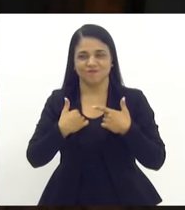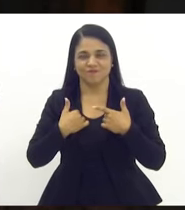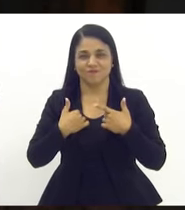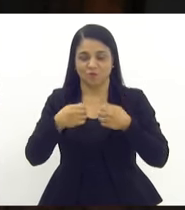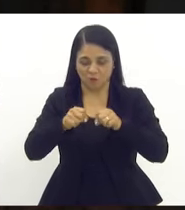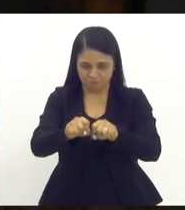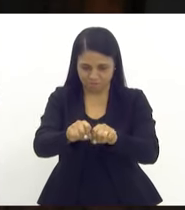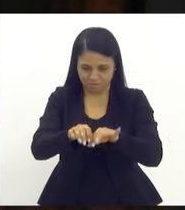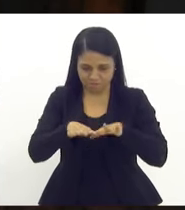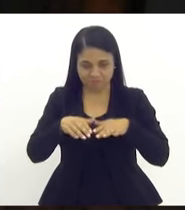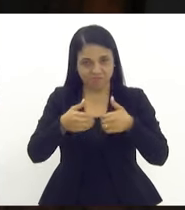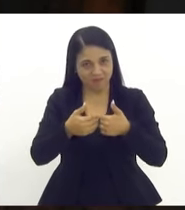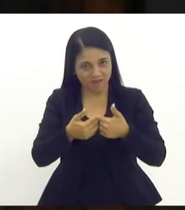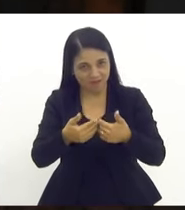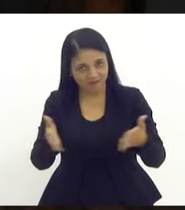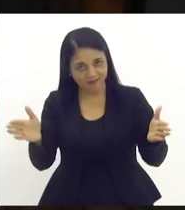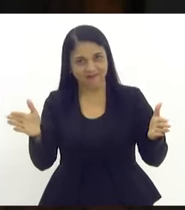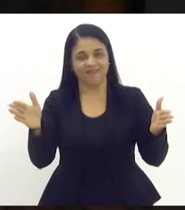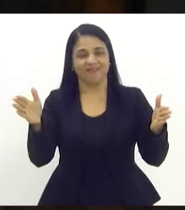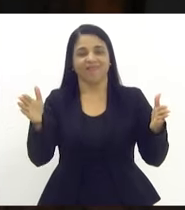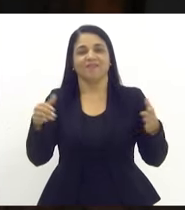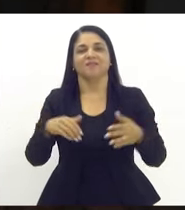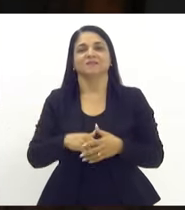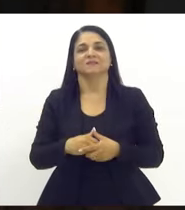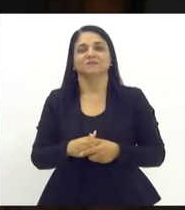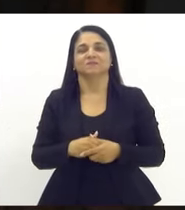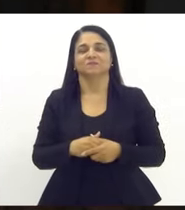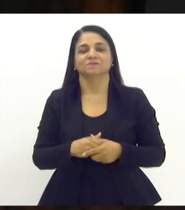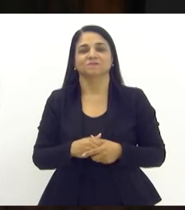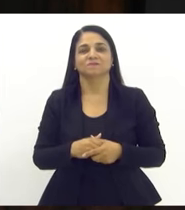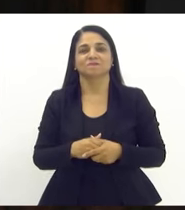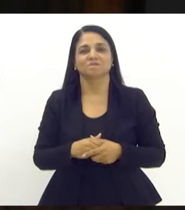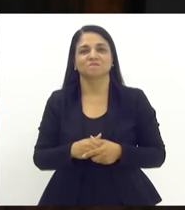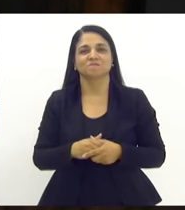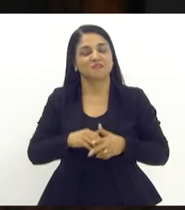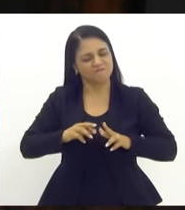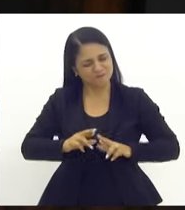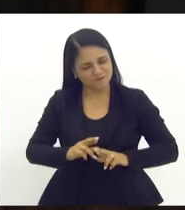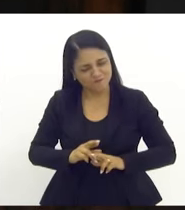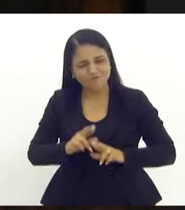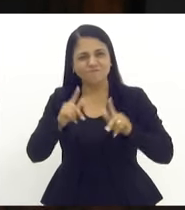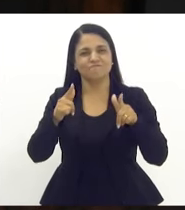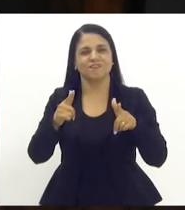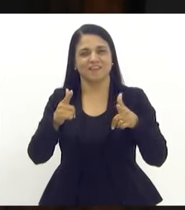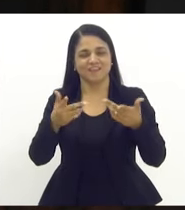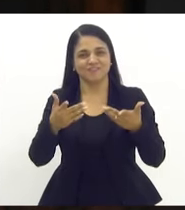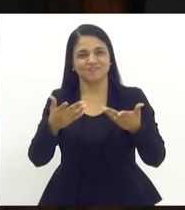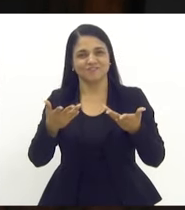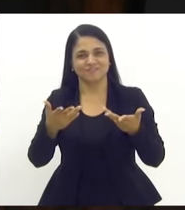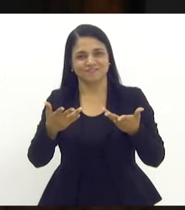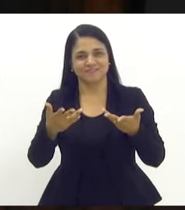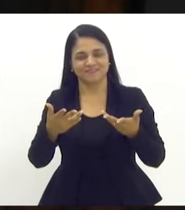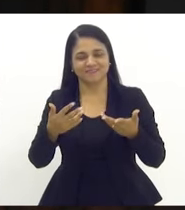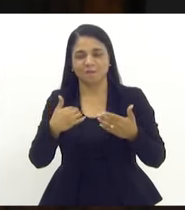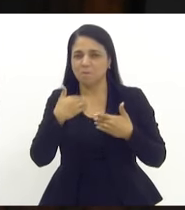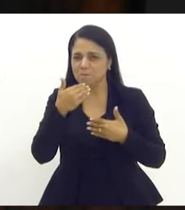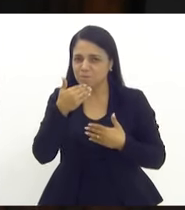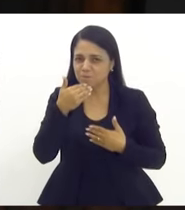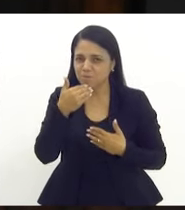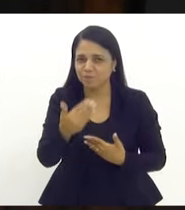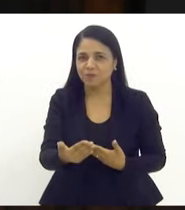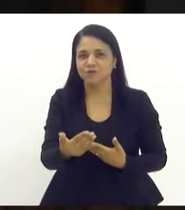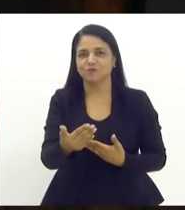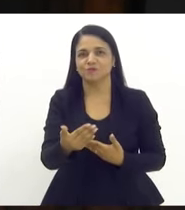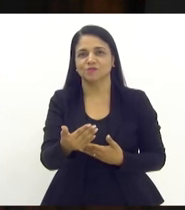reabrir a sessão. Está reaberta a sessão. E quebrando um pouco do protocolo, eu queria pedir